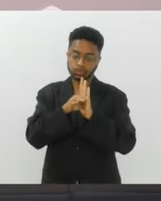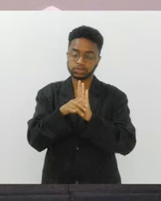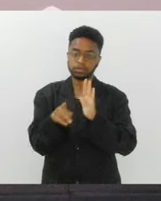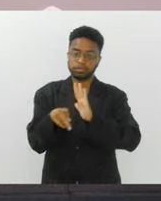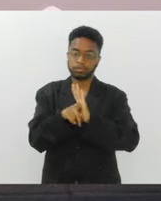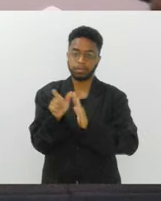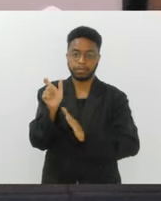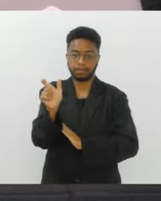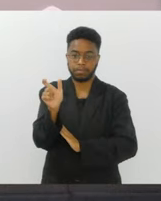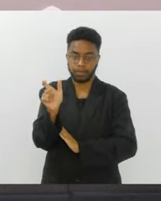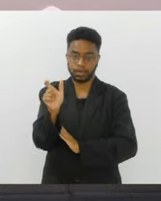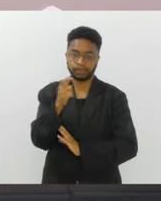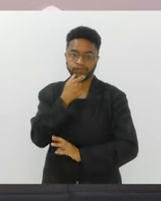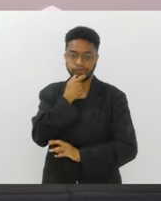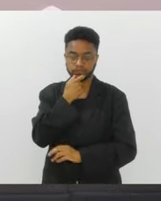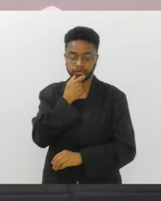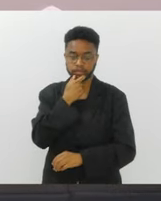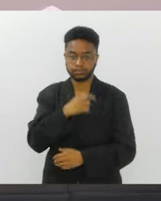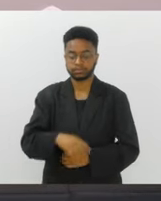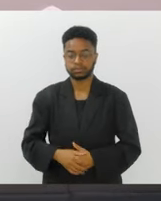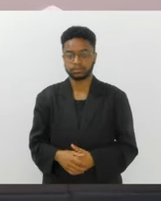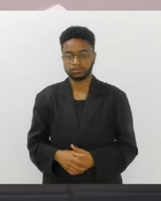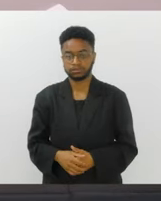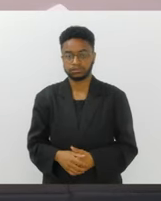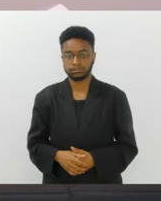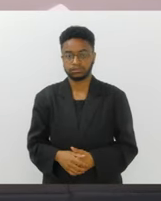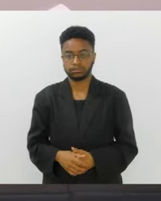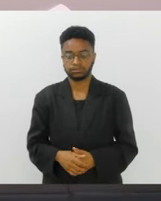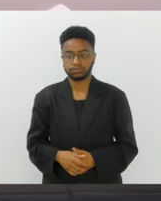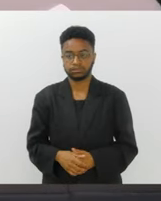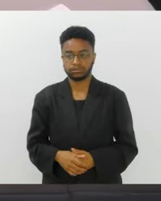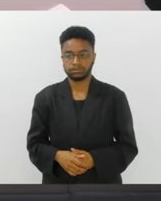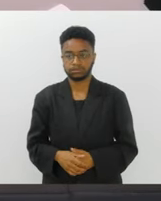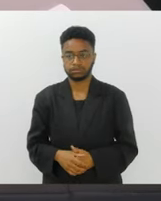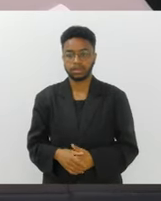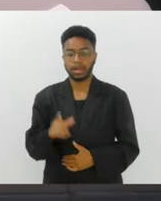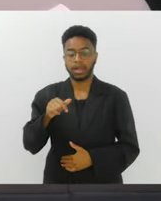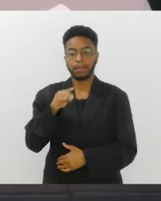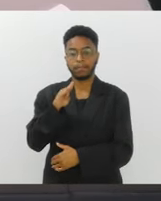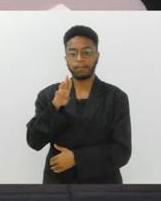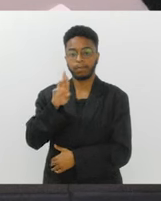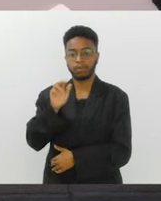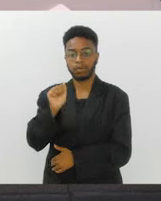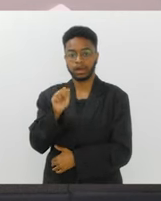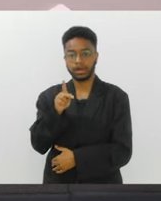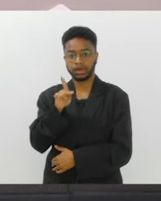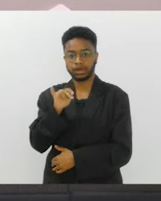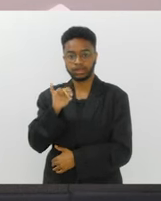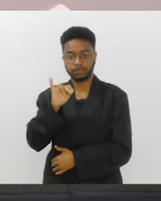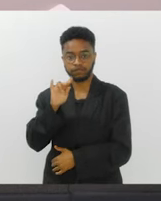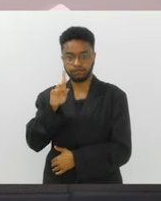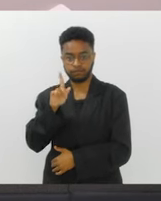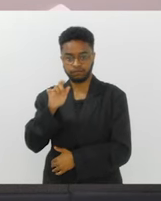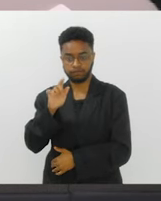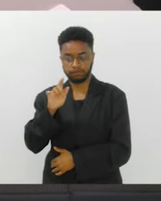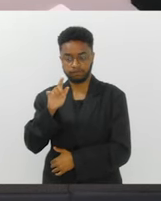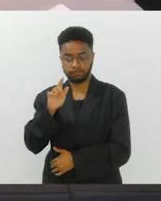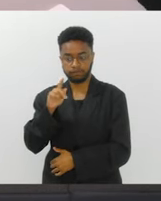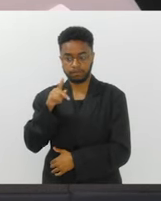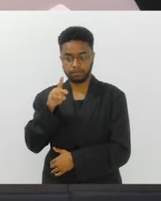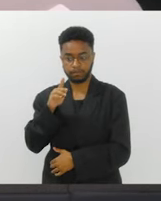termo em inglês, chamado break-even, que infelizmente tomou conta da nossa